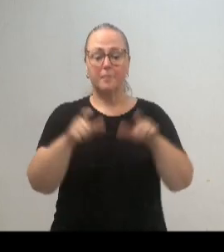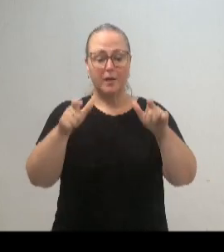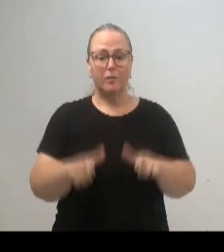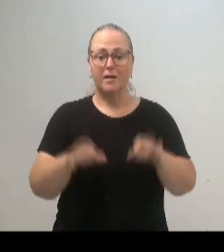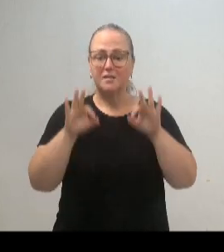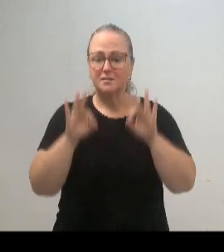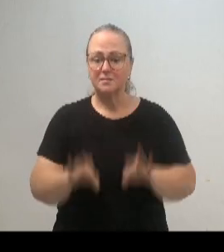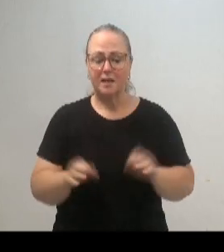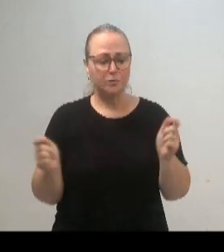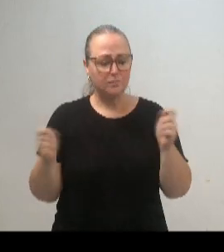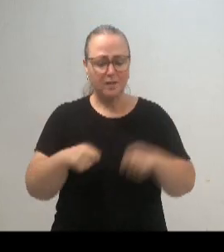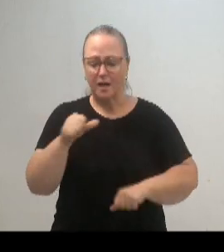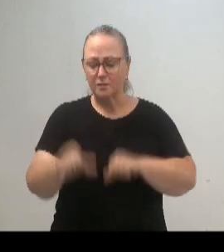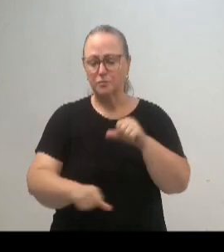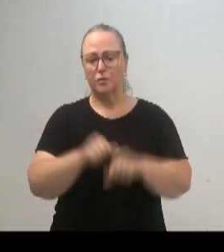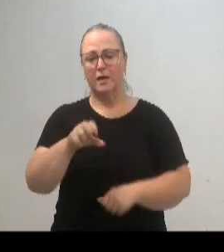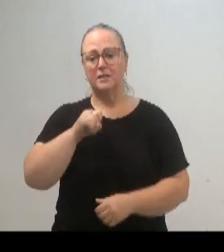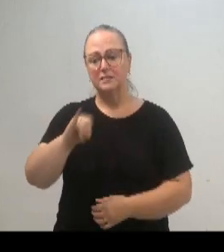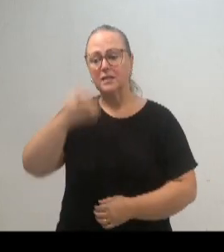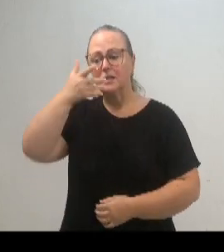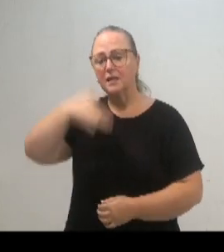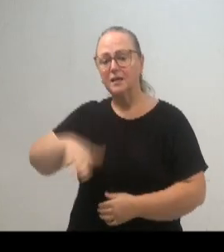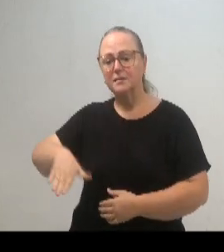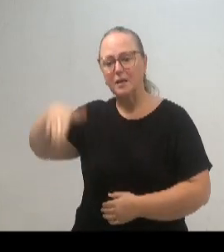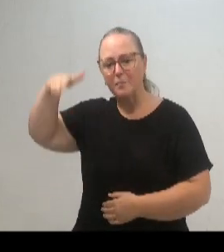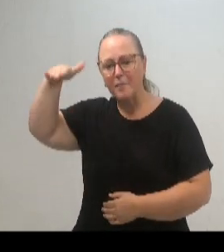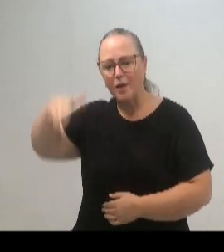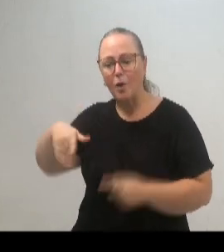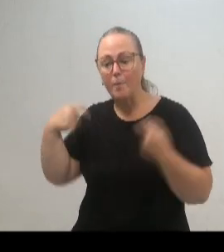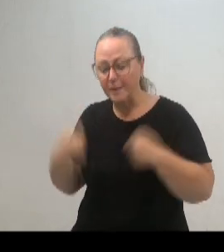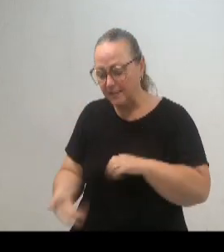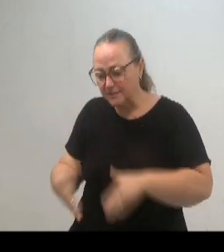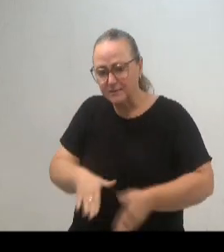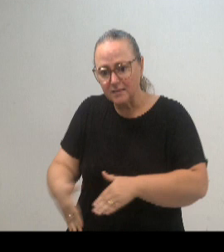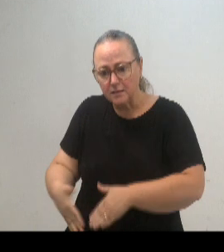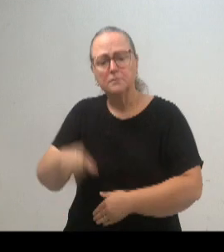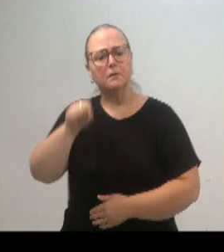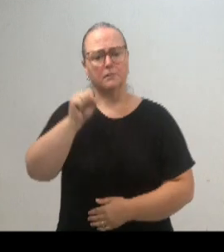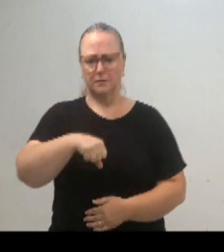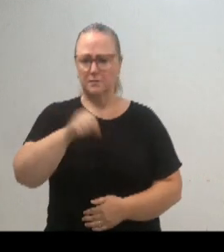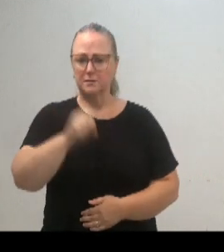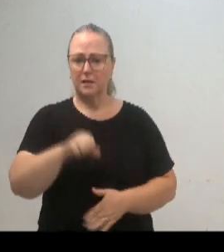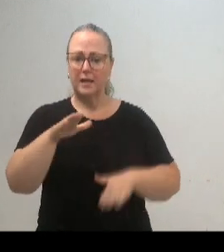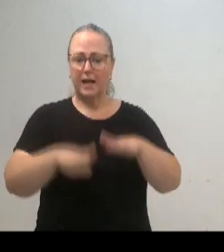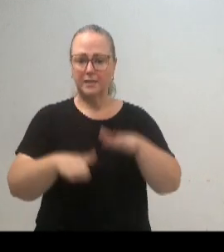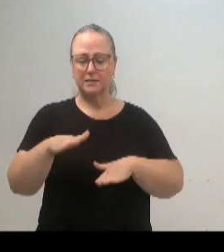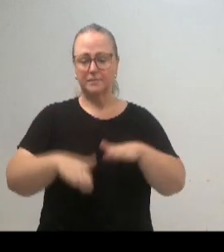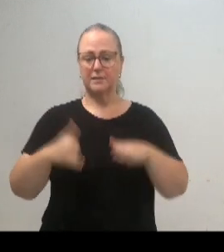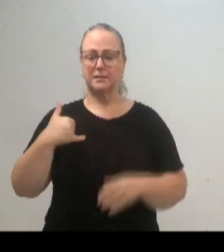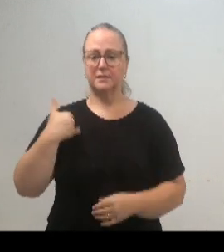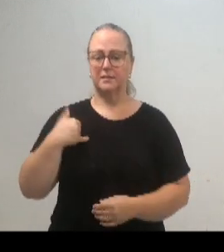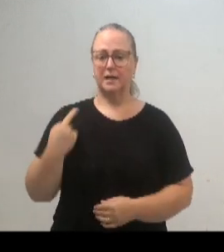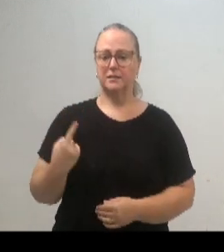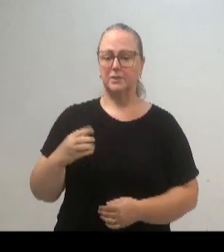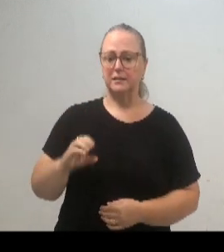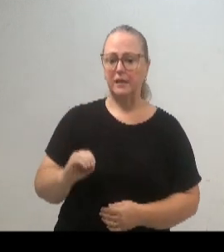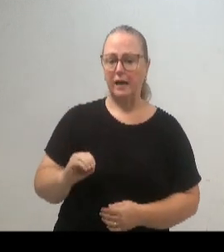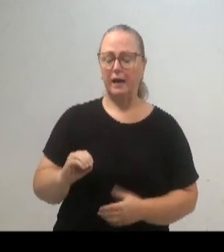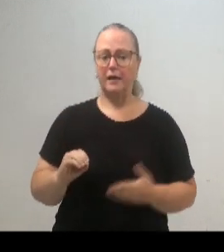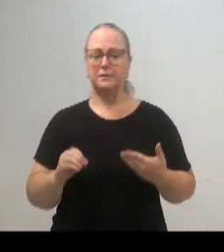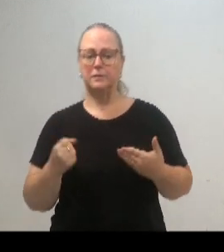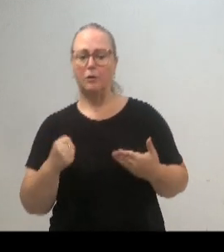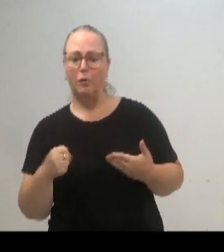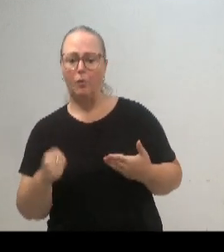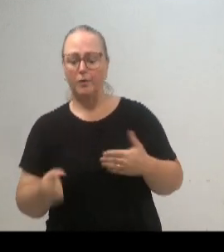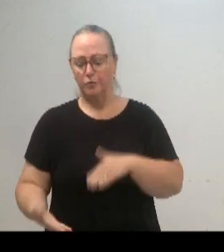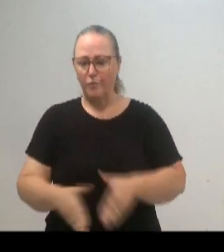as crianças maiores que utilizam fralda. Sim, nós temos crianças de 10, de 8, de 10 anos que utilizam